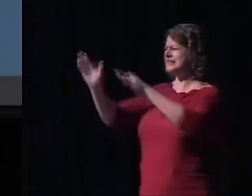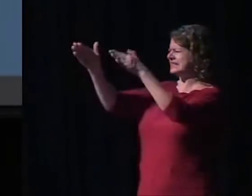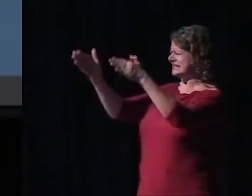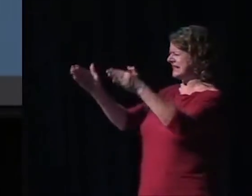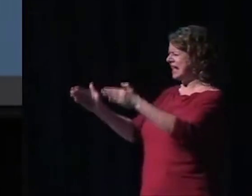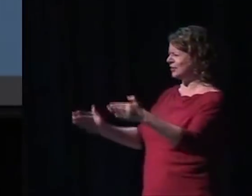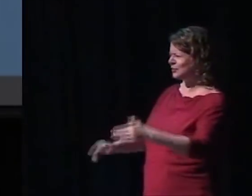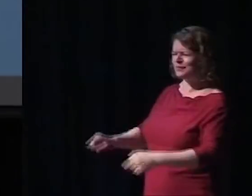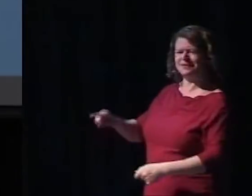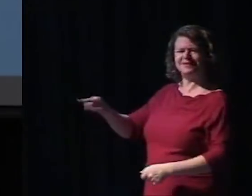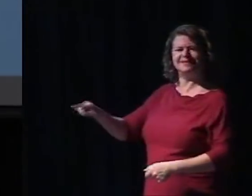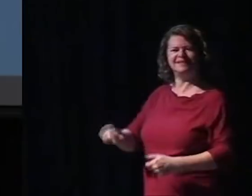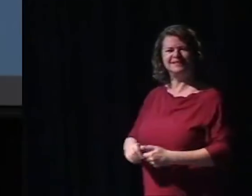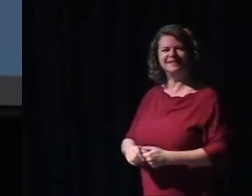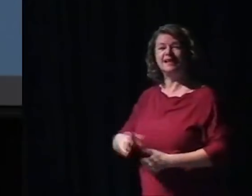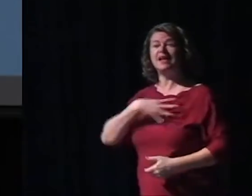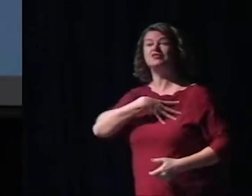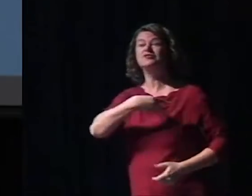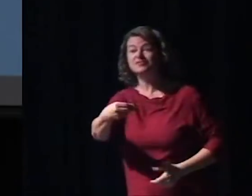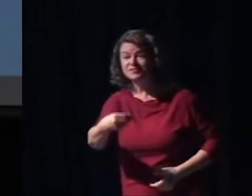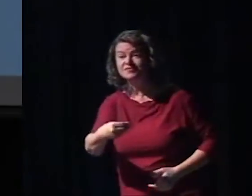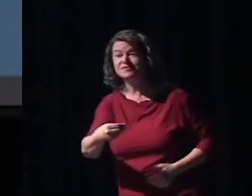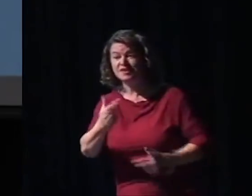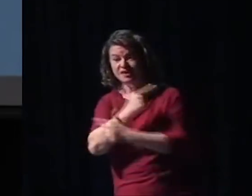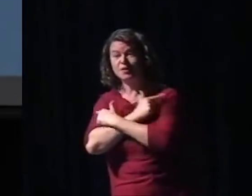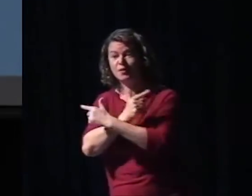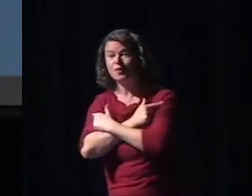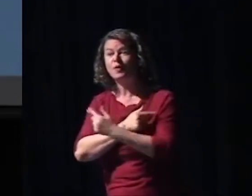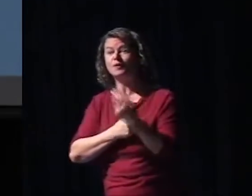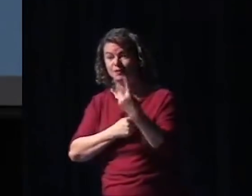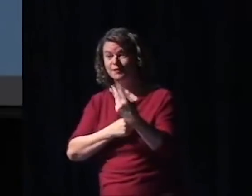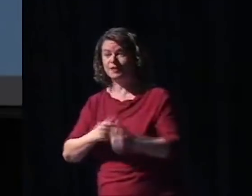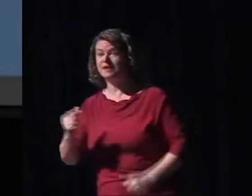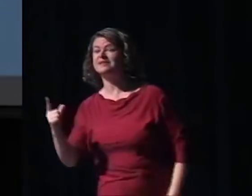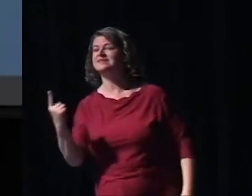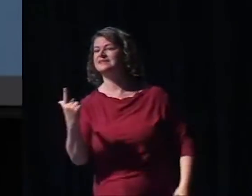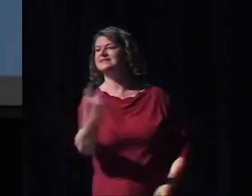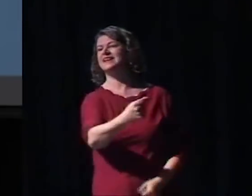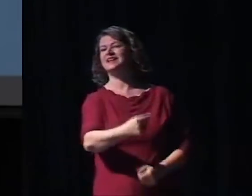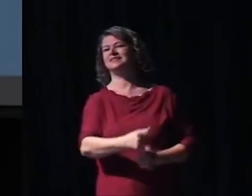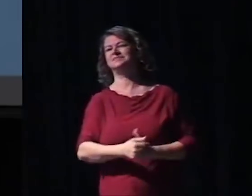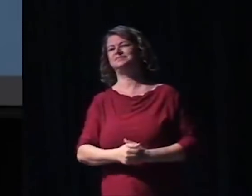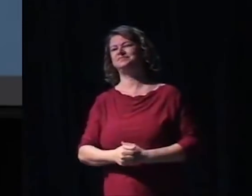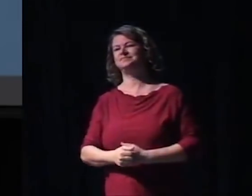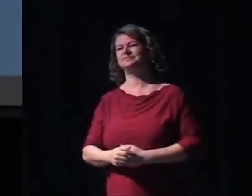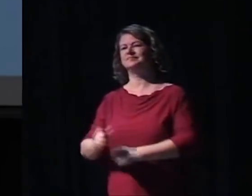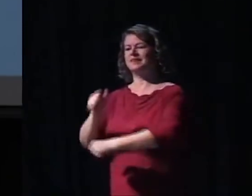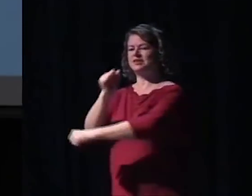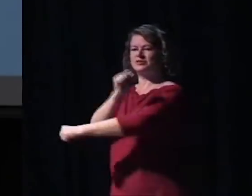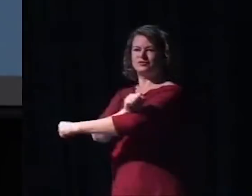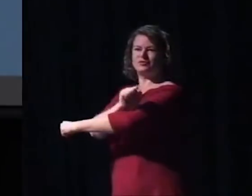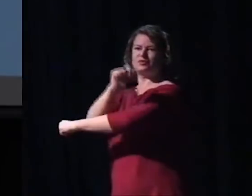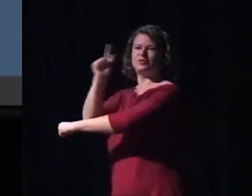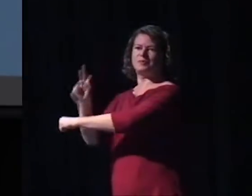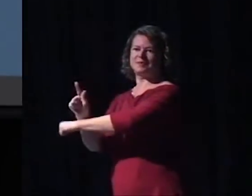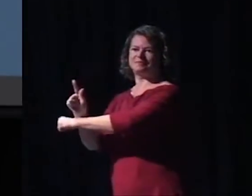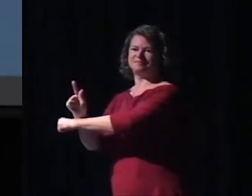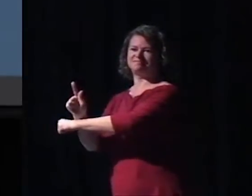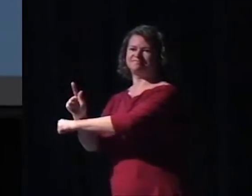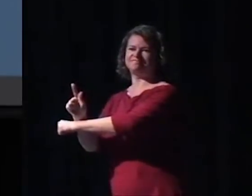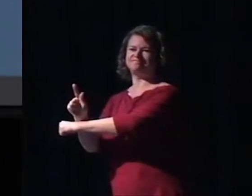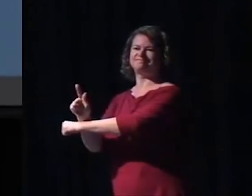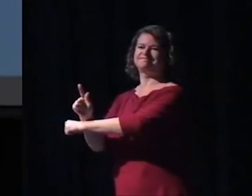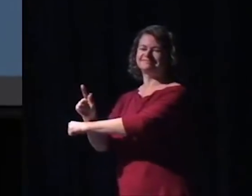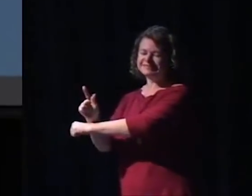As filhas de Ló saem de Sodoma, mas Sodoma não sai do coração delas. Por